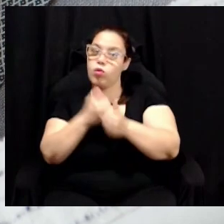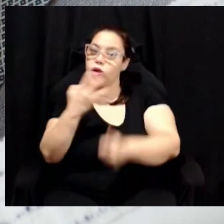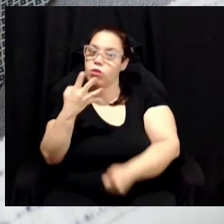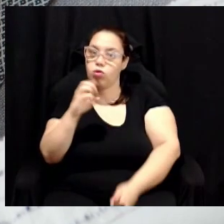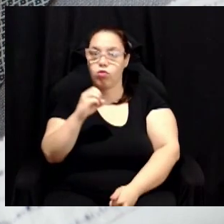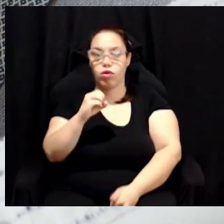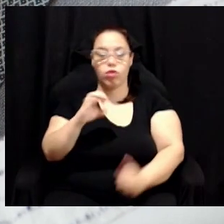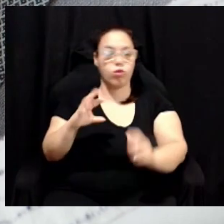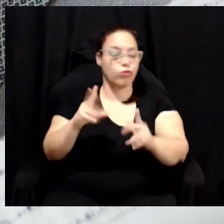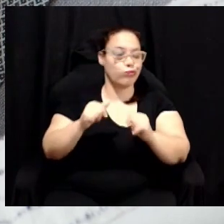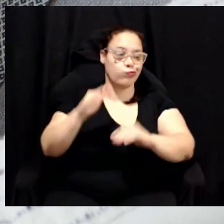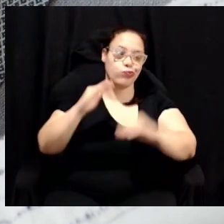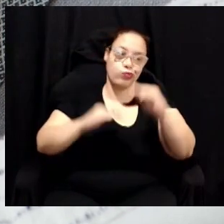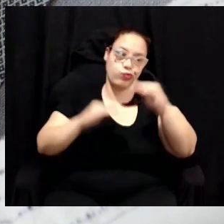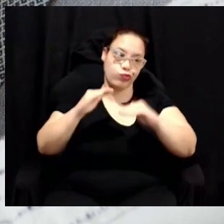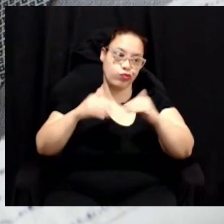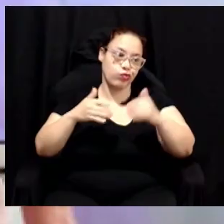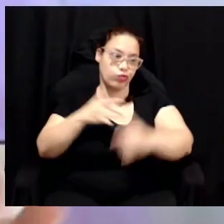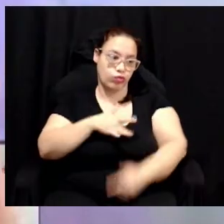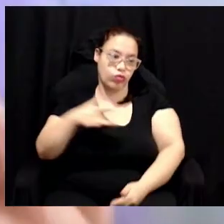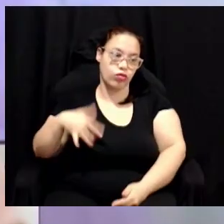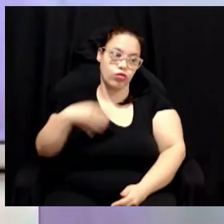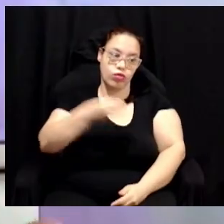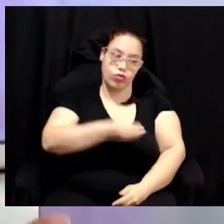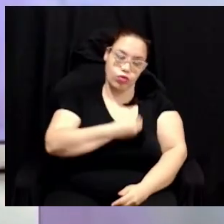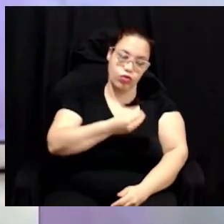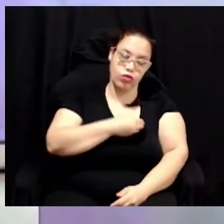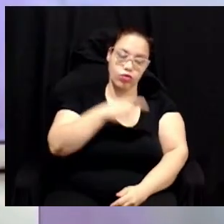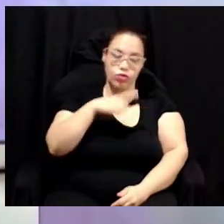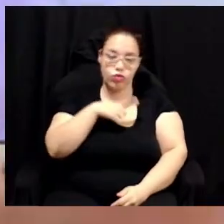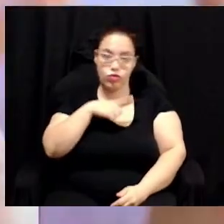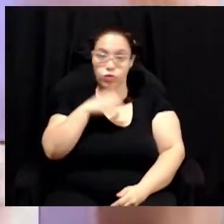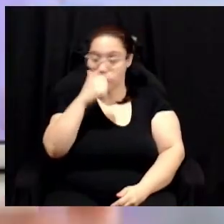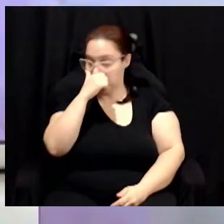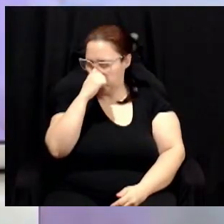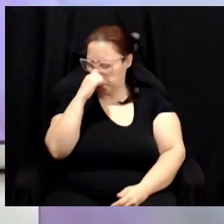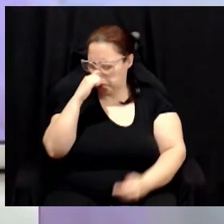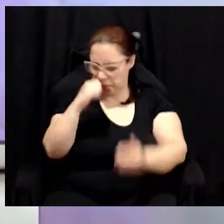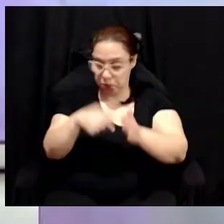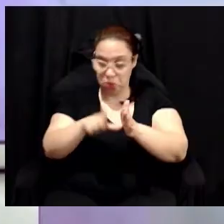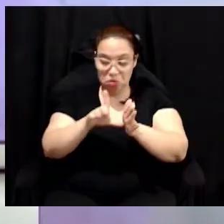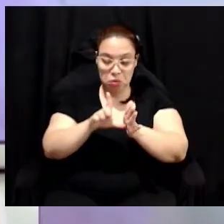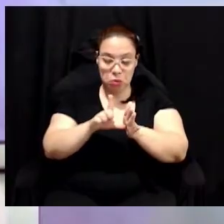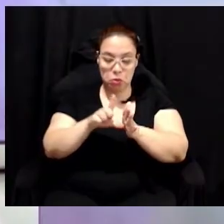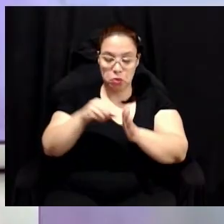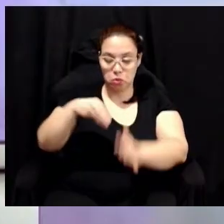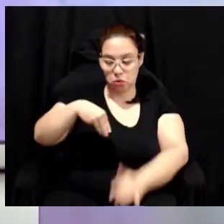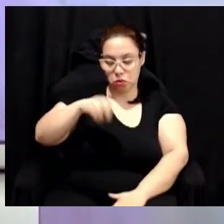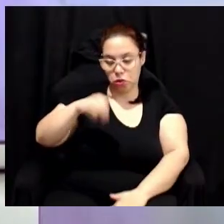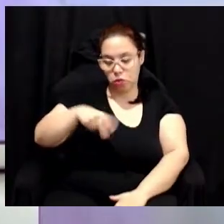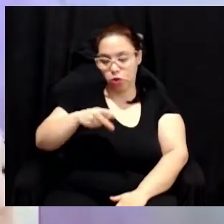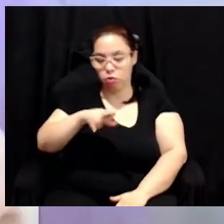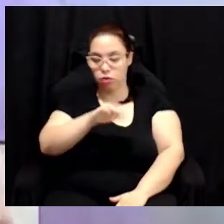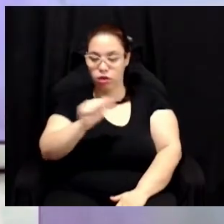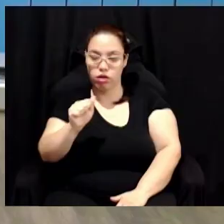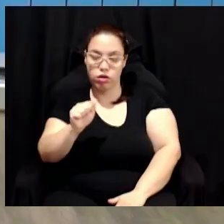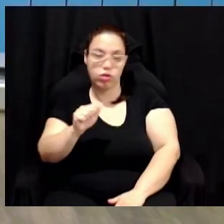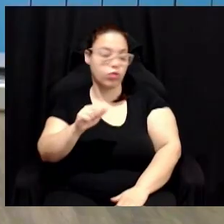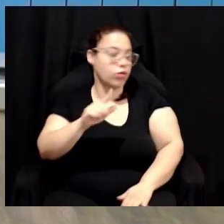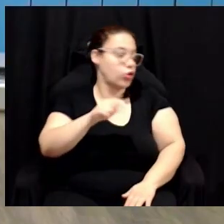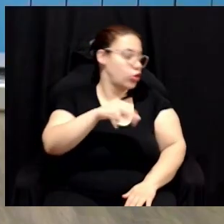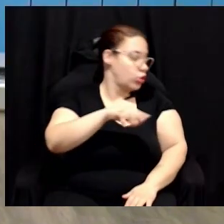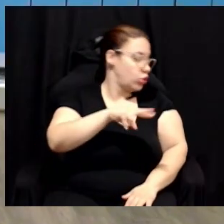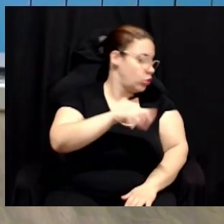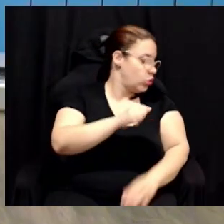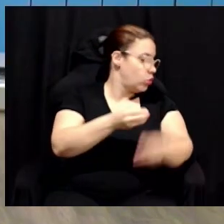e tudo vai depender do seu estilo de vida e se você teve ali a indução mais antecipada dessa menopausa. Giovana,